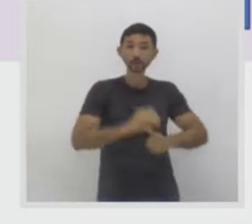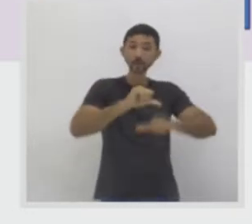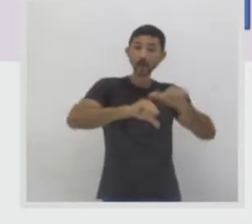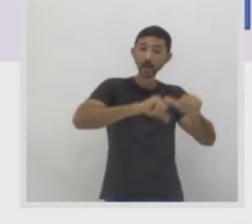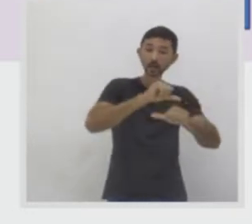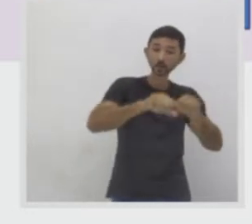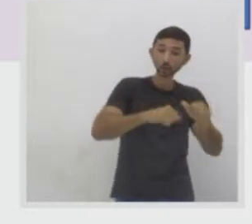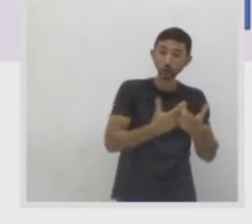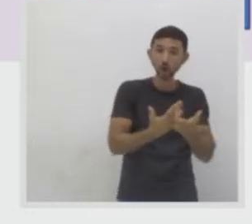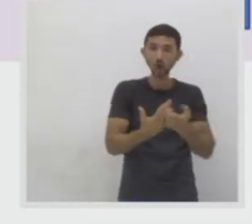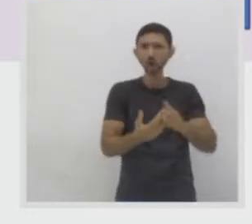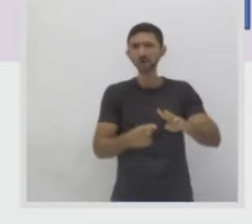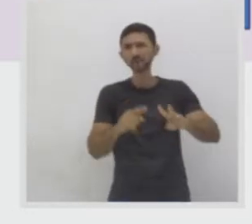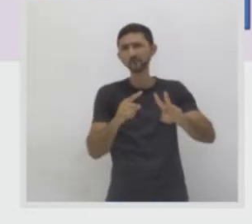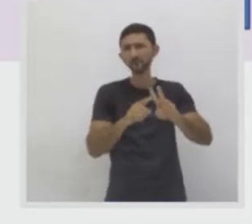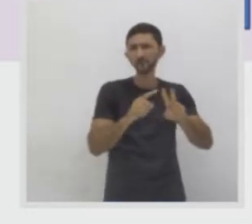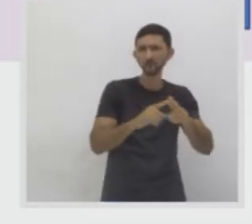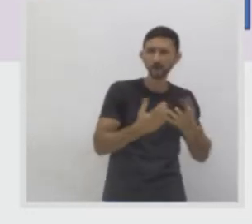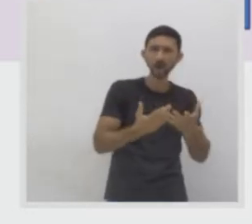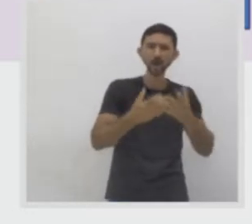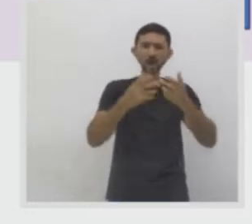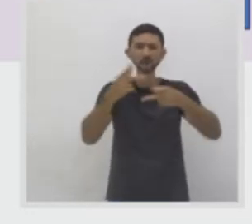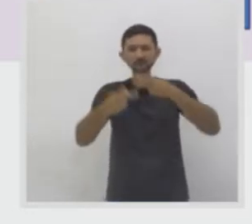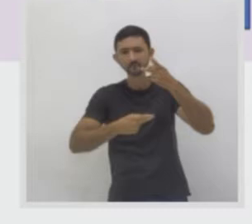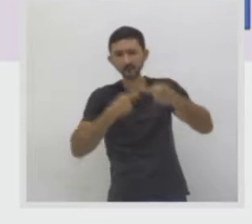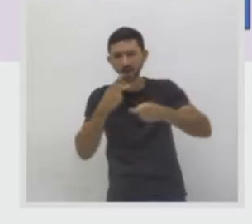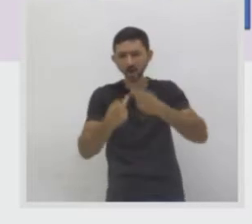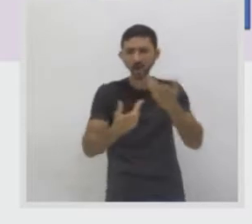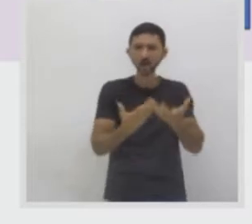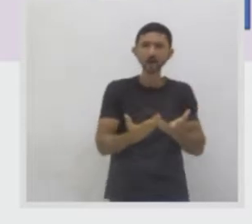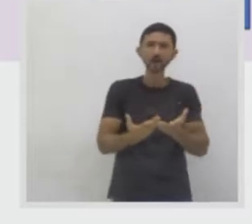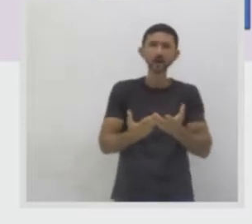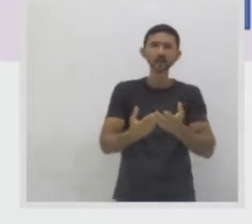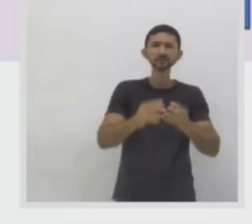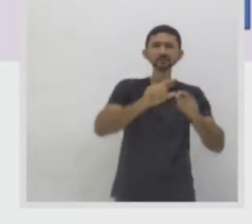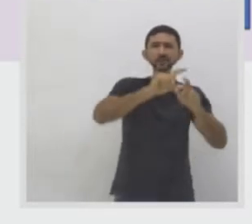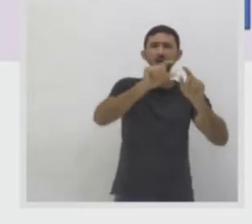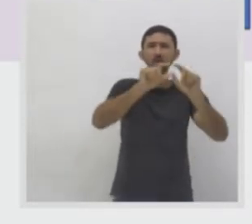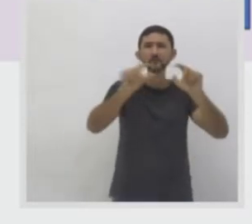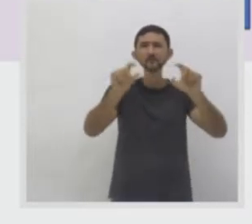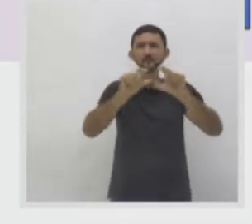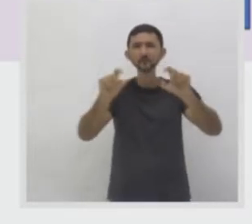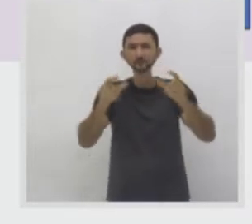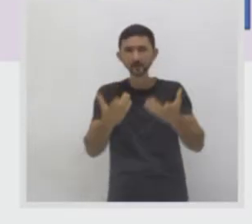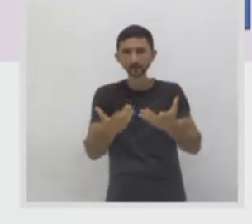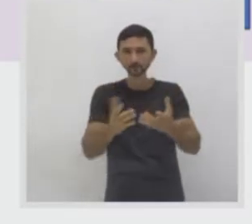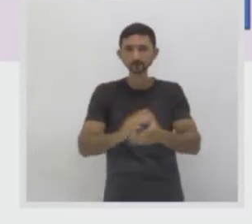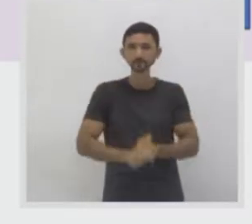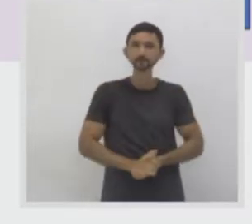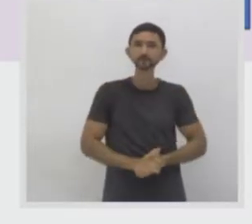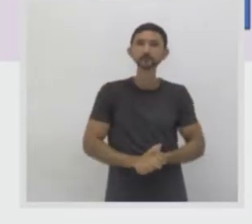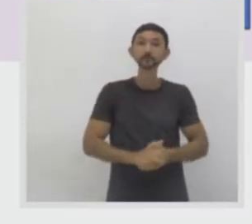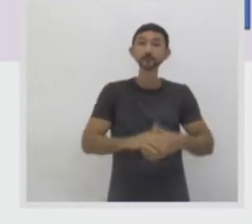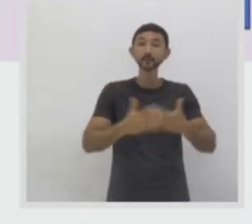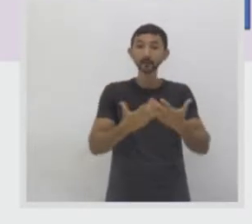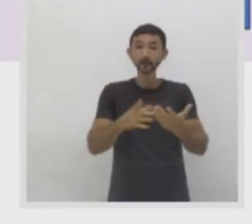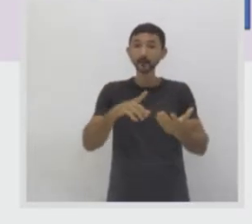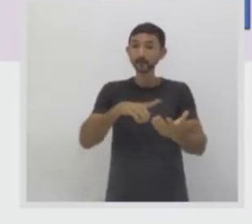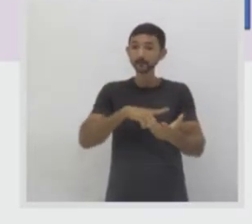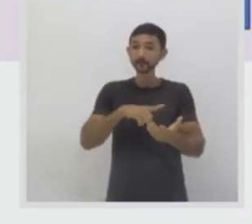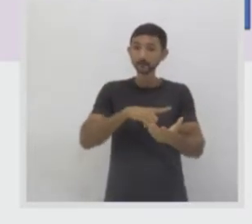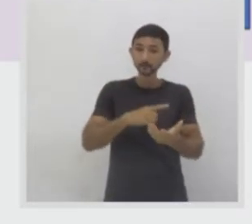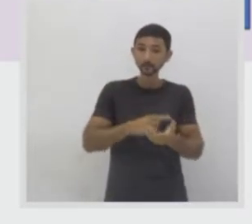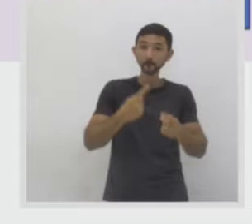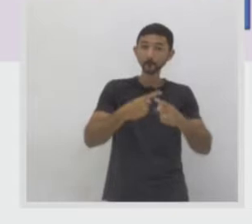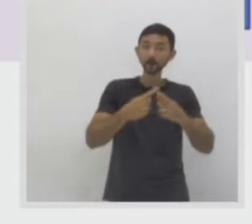estar no vocabulário, na pronúncia, na morfologia ou na sintaxe da língua. E ela existe porque as